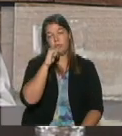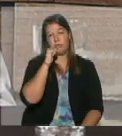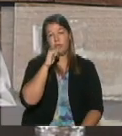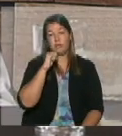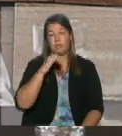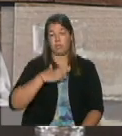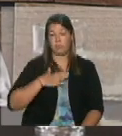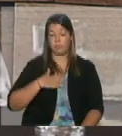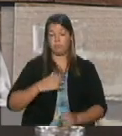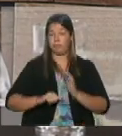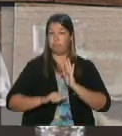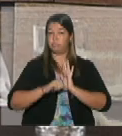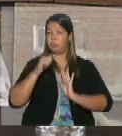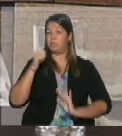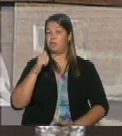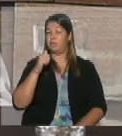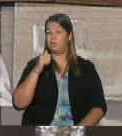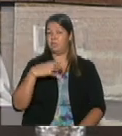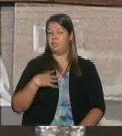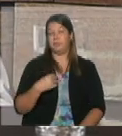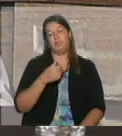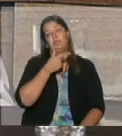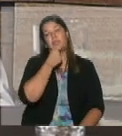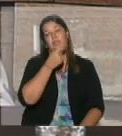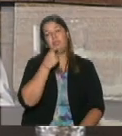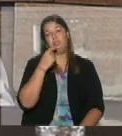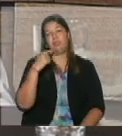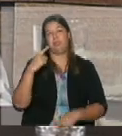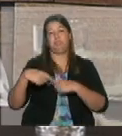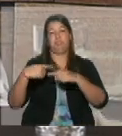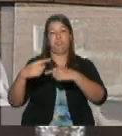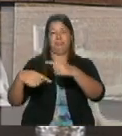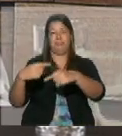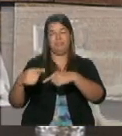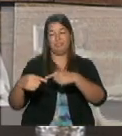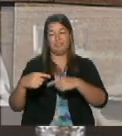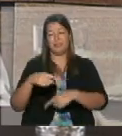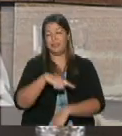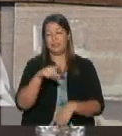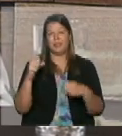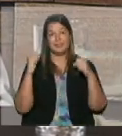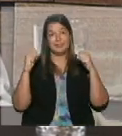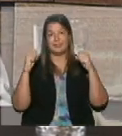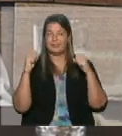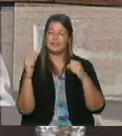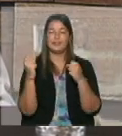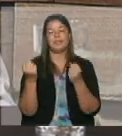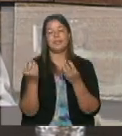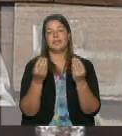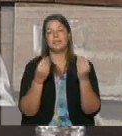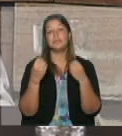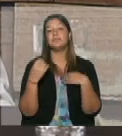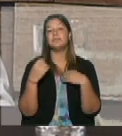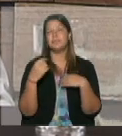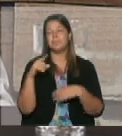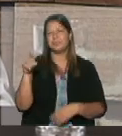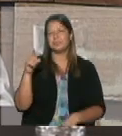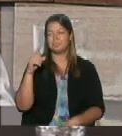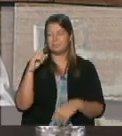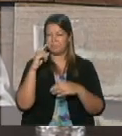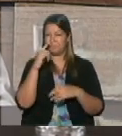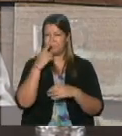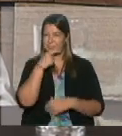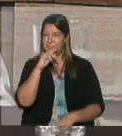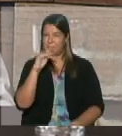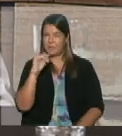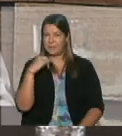filho homem, depois de várias gerações. Então foi super comemorado, né? E tanto que os irmãos do papai até brincavam com